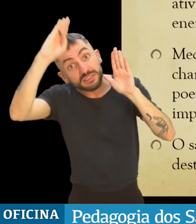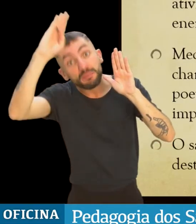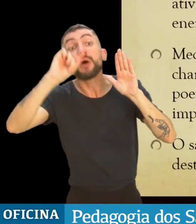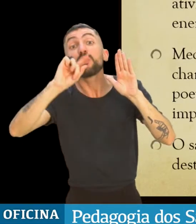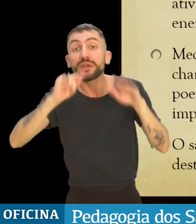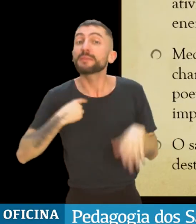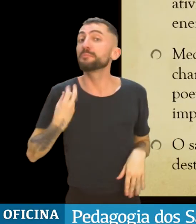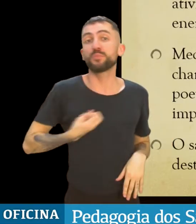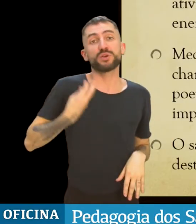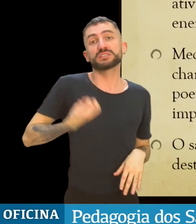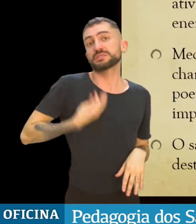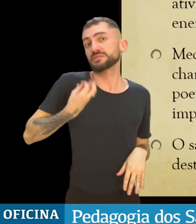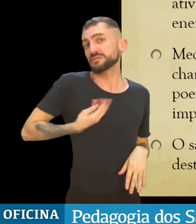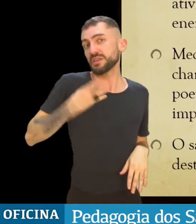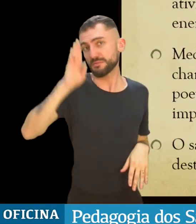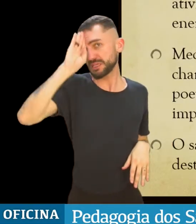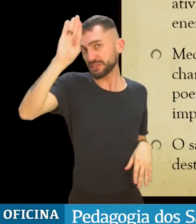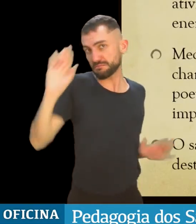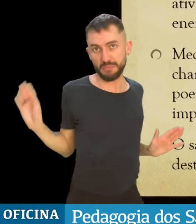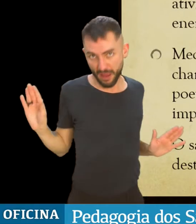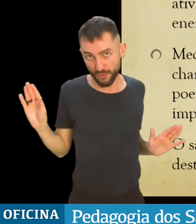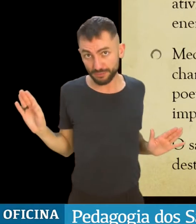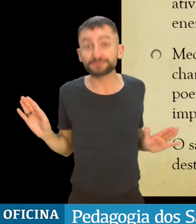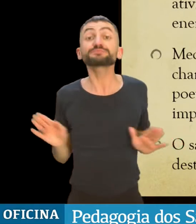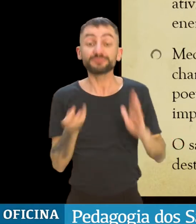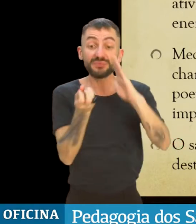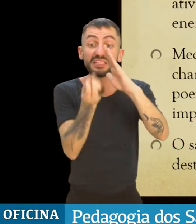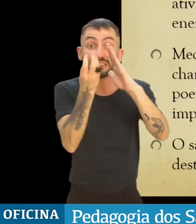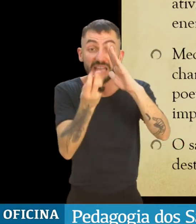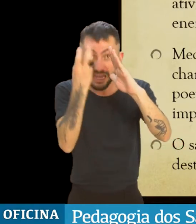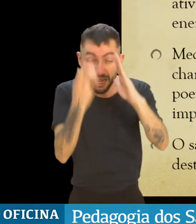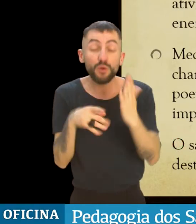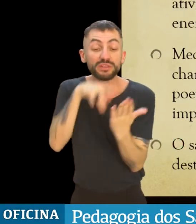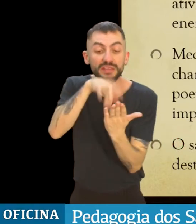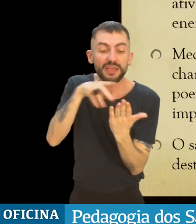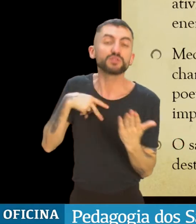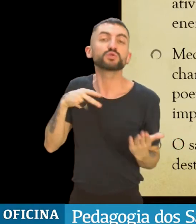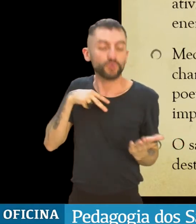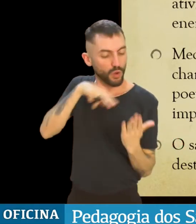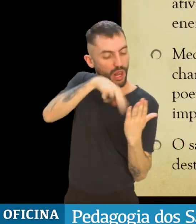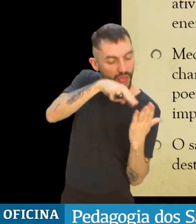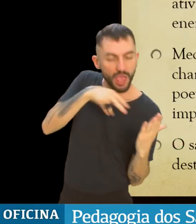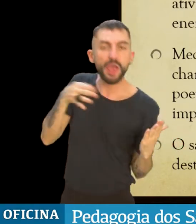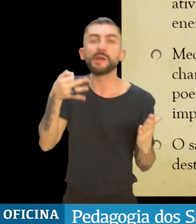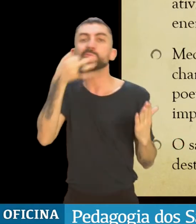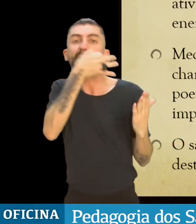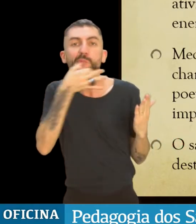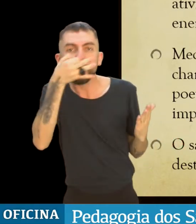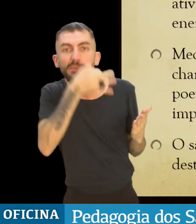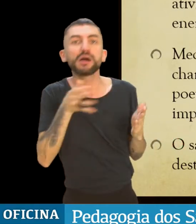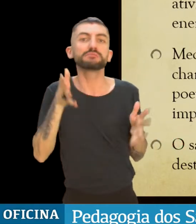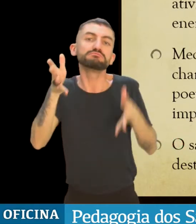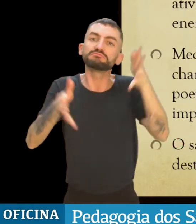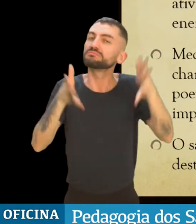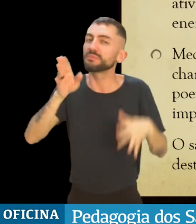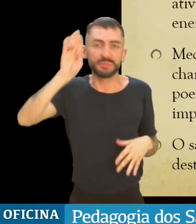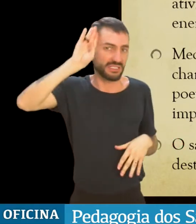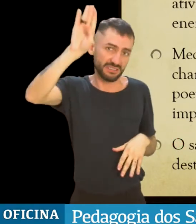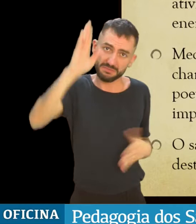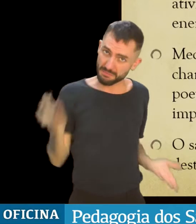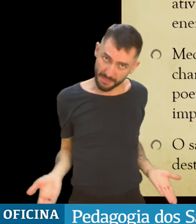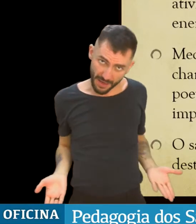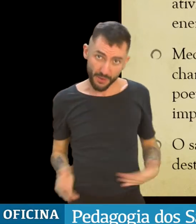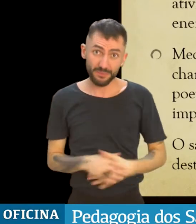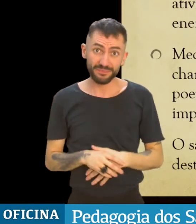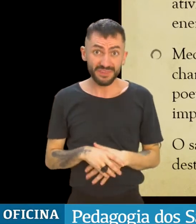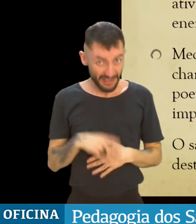as apresentações. O que precisa aparecer no sarau é a poesia, é a literatura. Isso é o mais importante. É